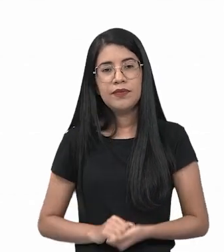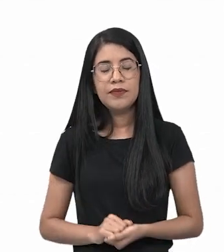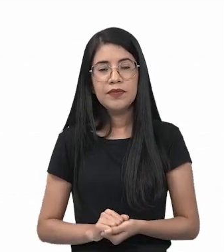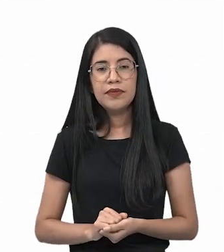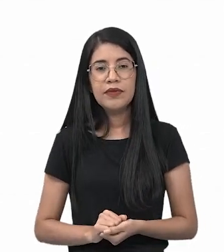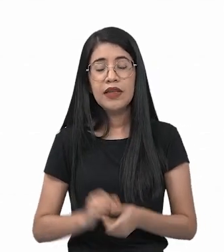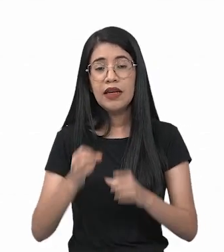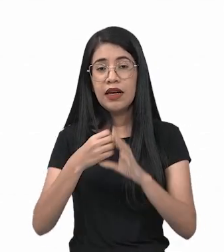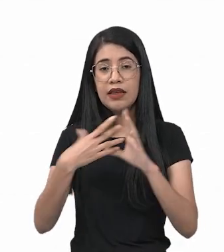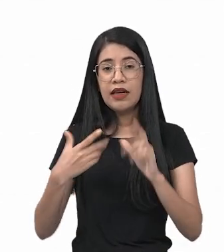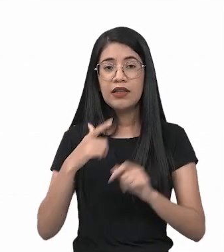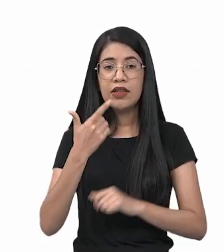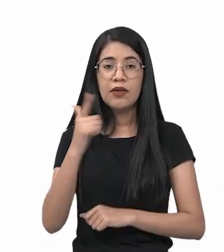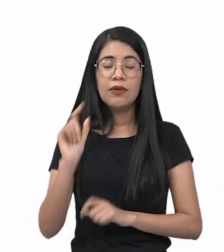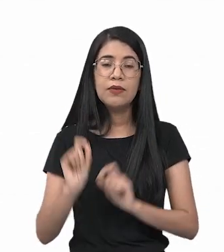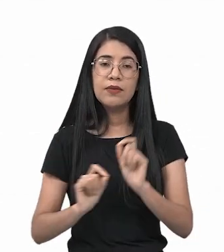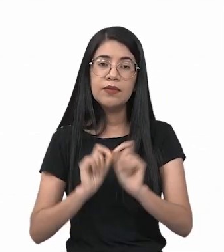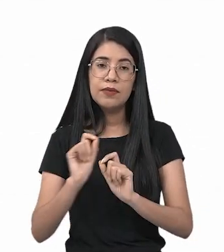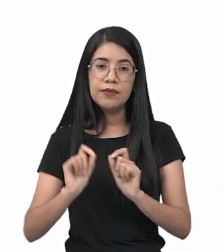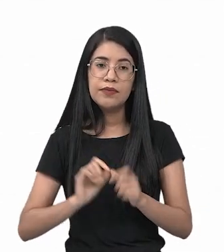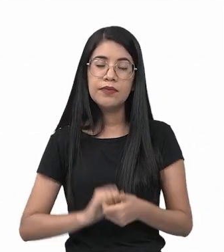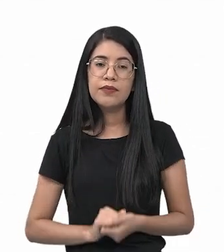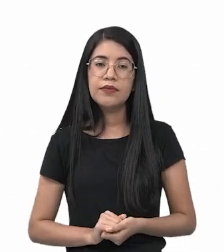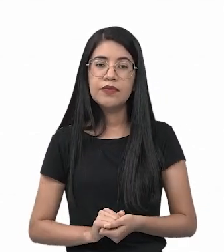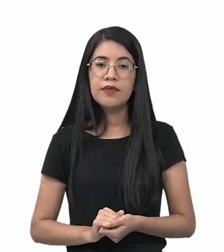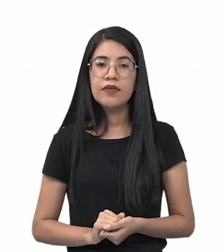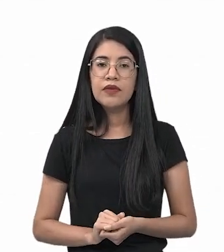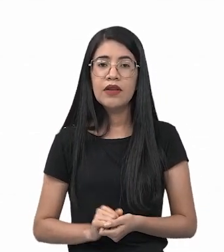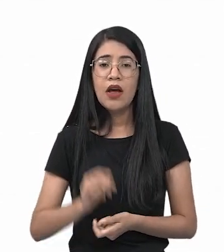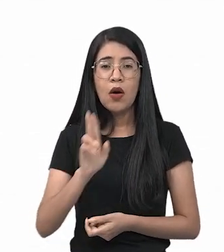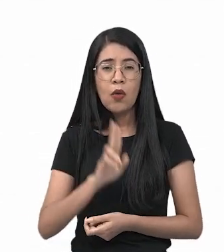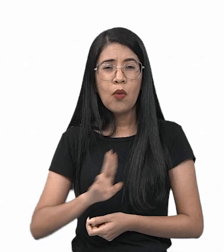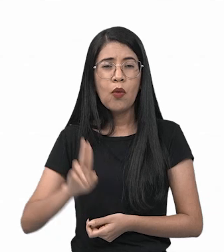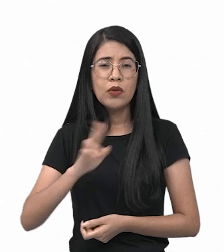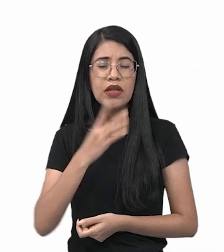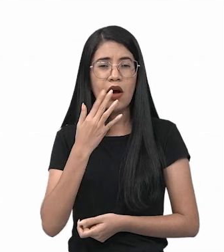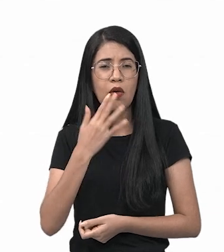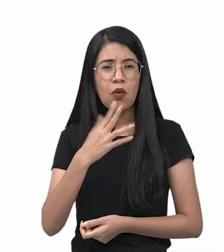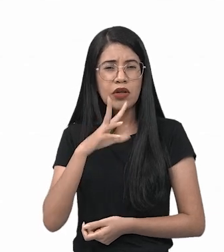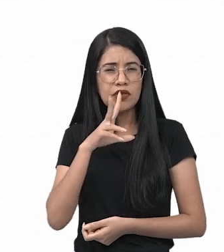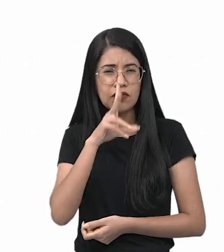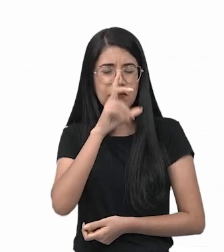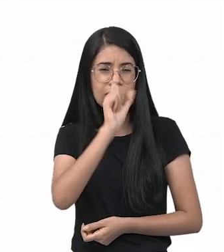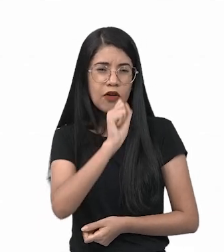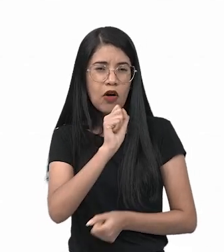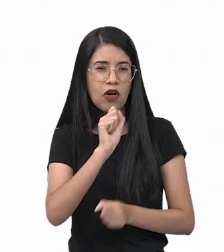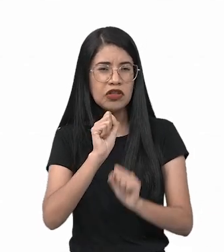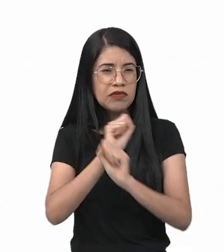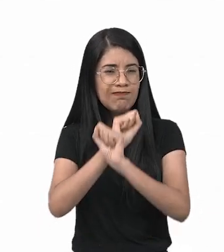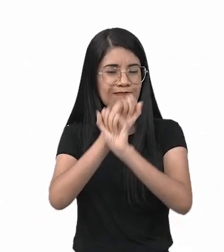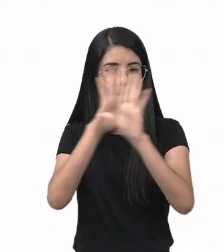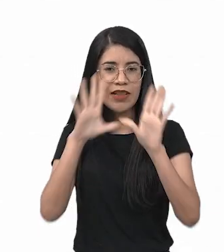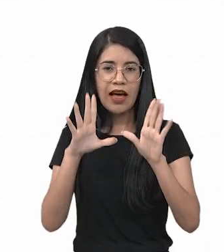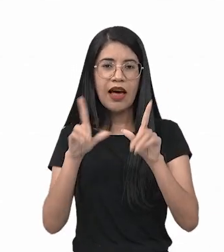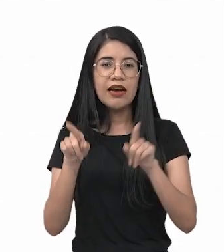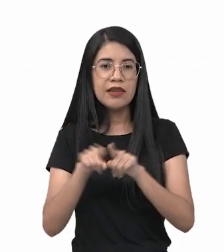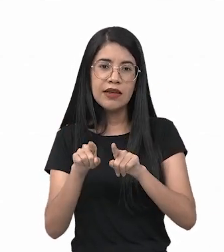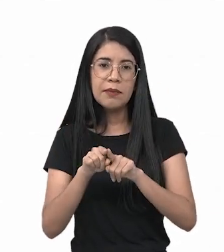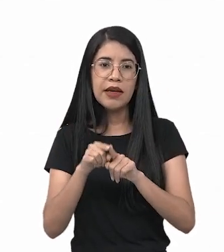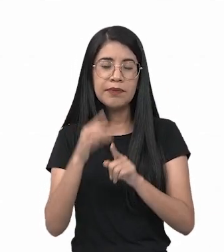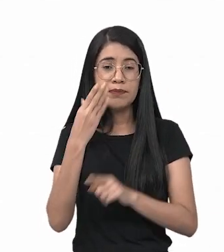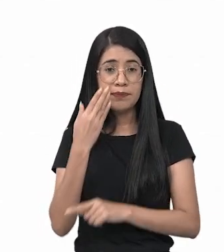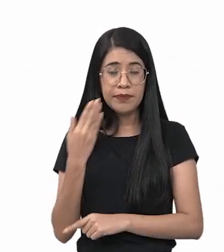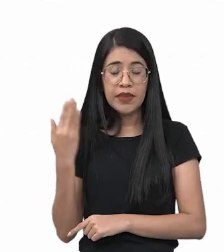característica que nós temos é a utilização de cores intensas e vibrantes. A gente está vendo aí uma